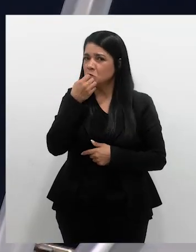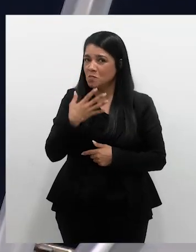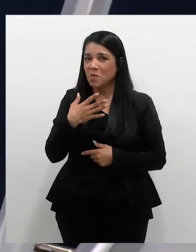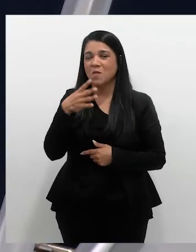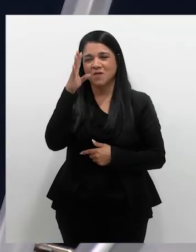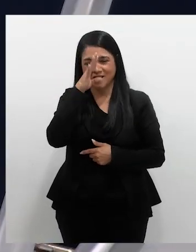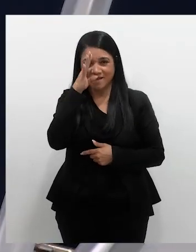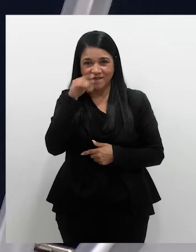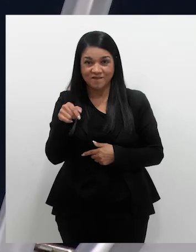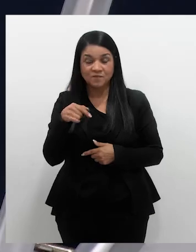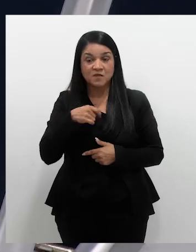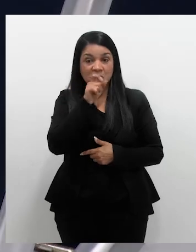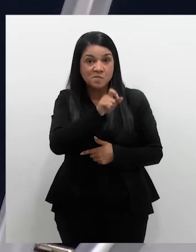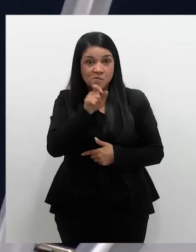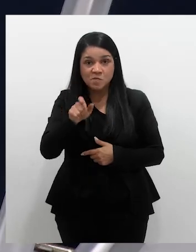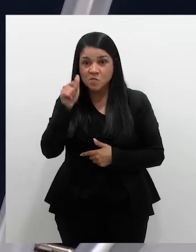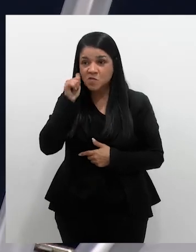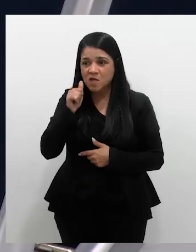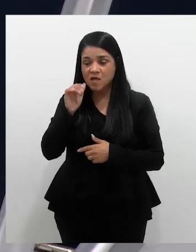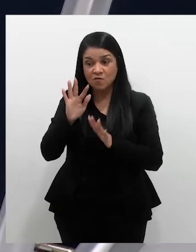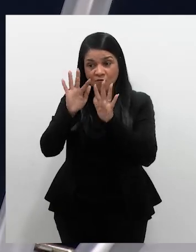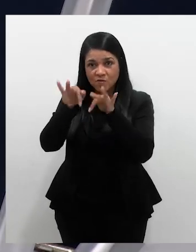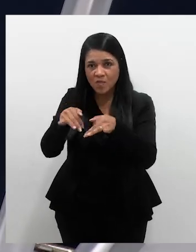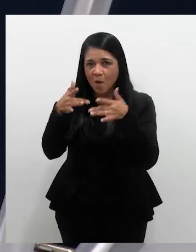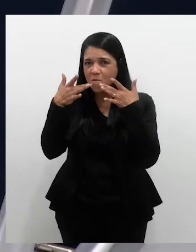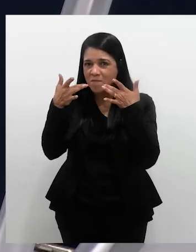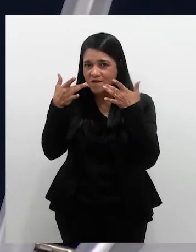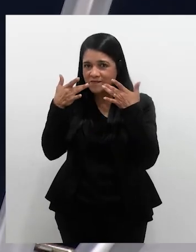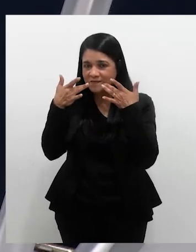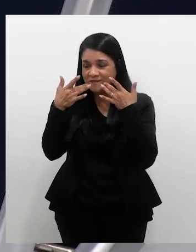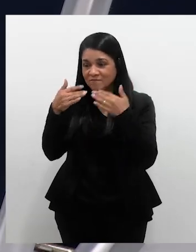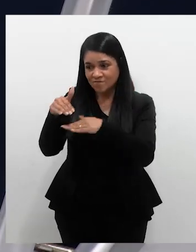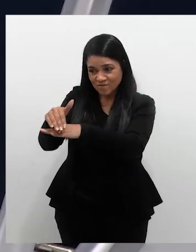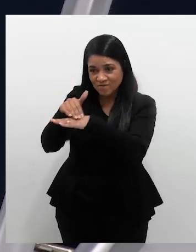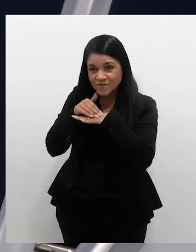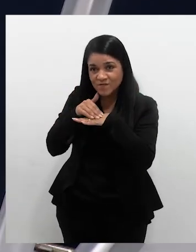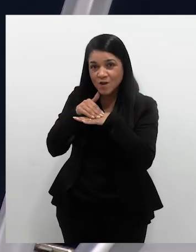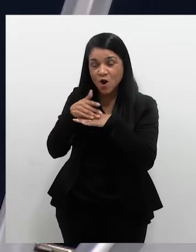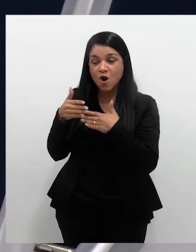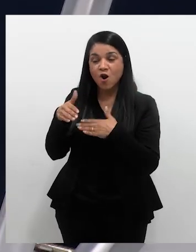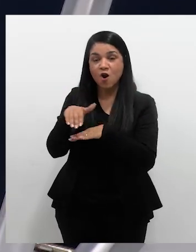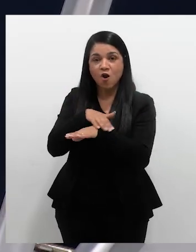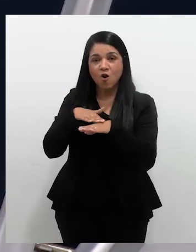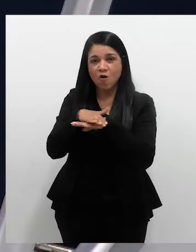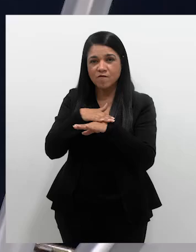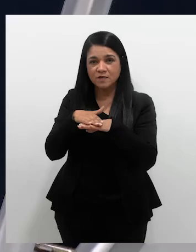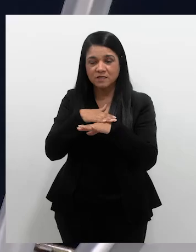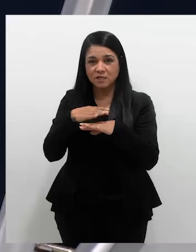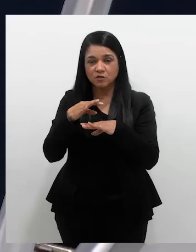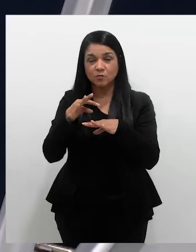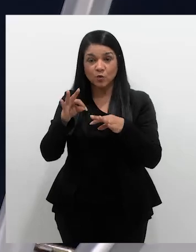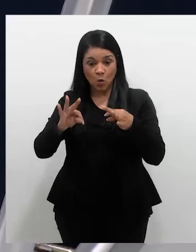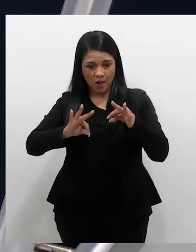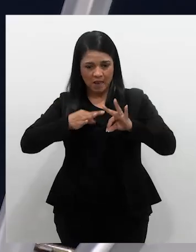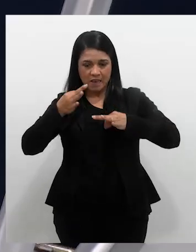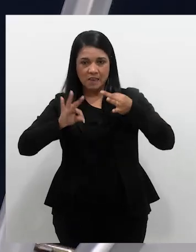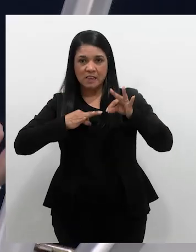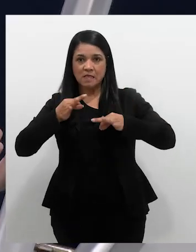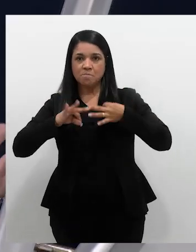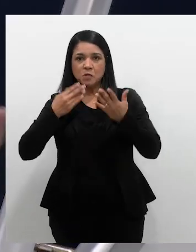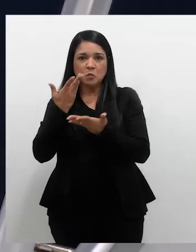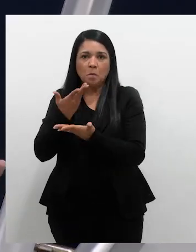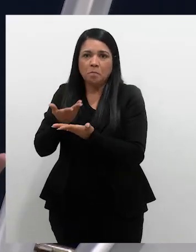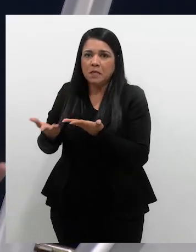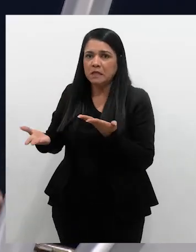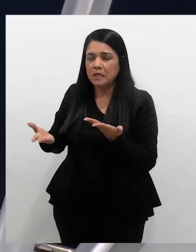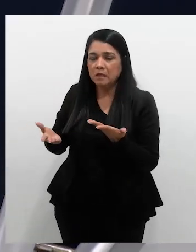quantidade de mulheres que no final vinham falar comigo sobre a compulsão sexual, sobre que